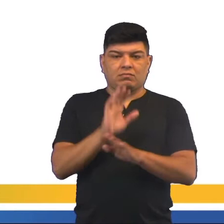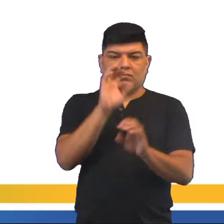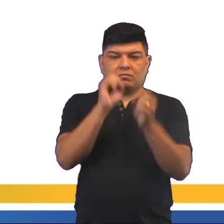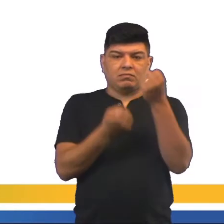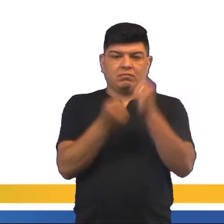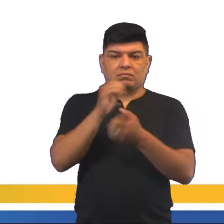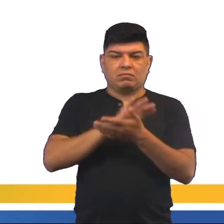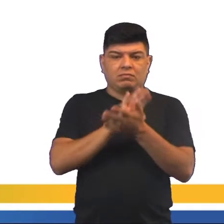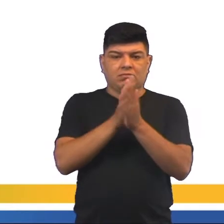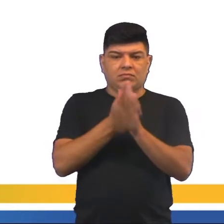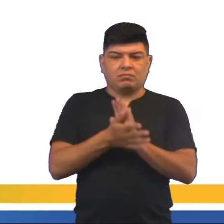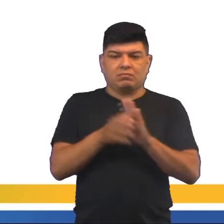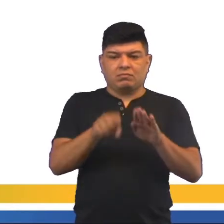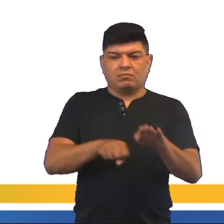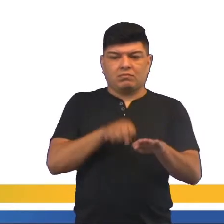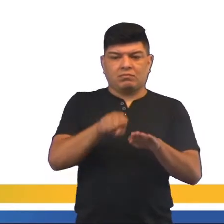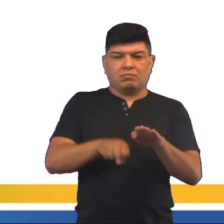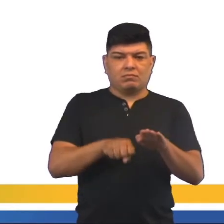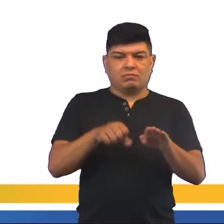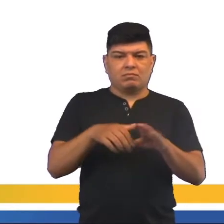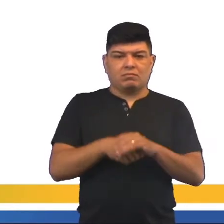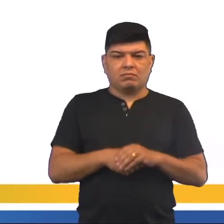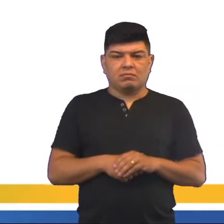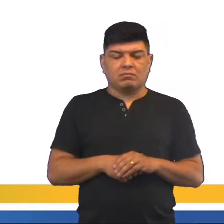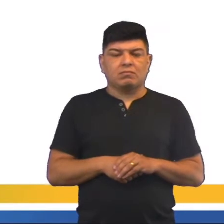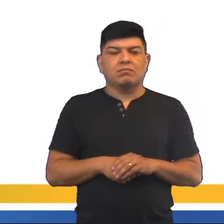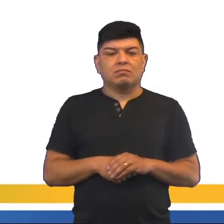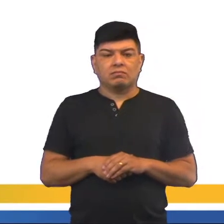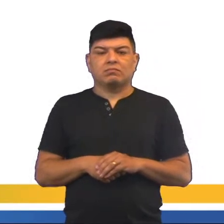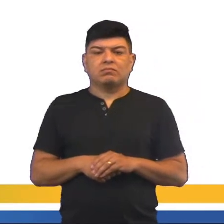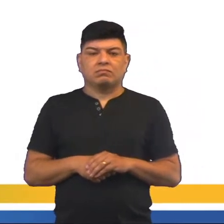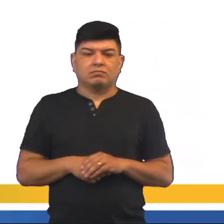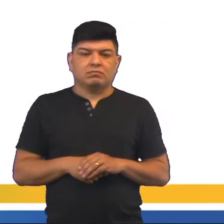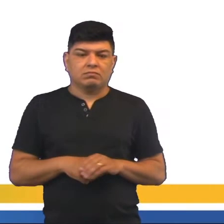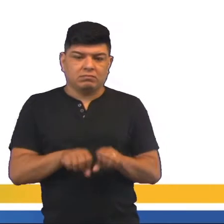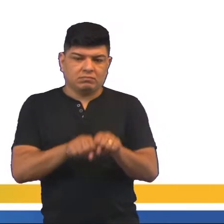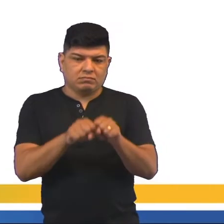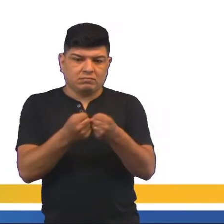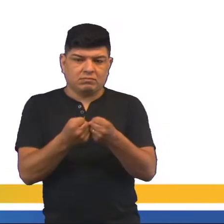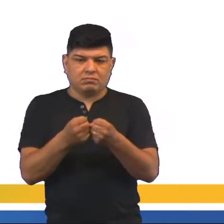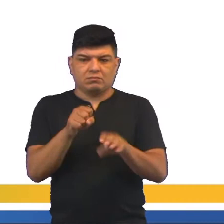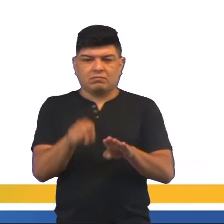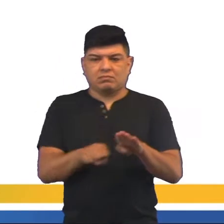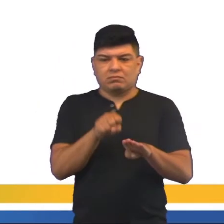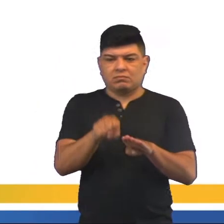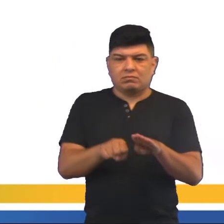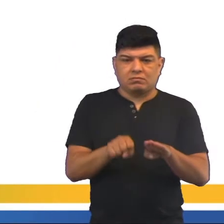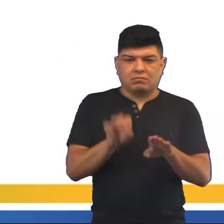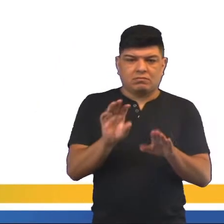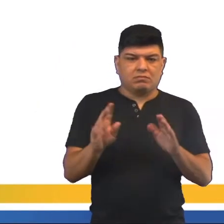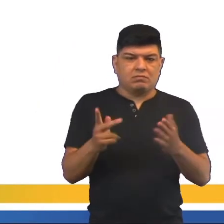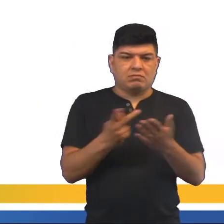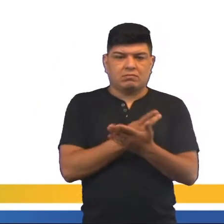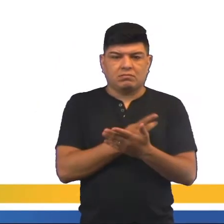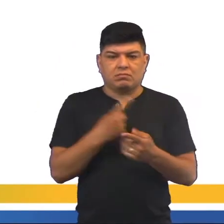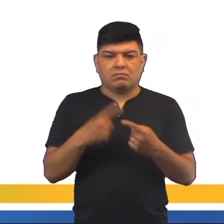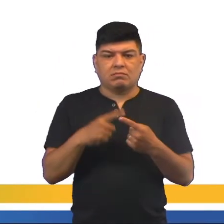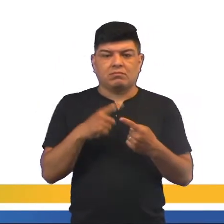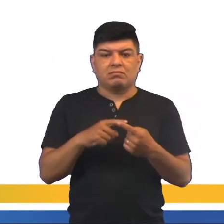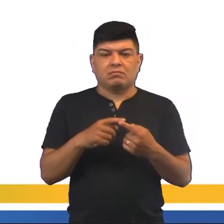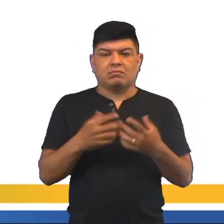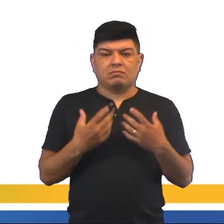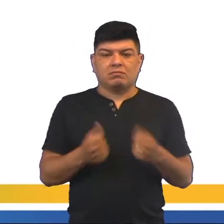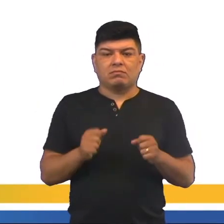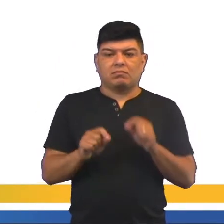invadir fábricas e destruir as máquinas, Eles eram chamados de quebradores de máquinas também. Isso acontecia porque os adeptos